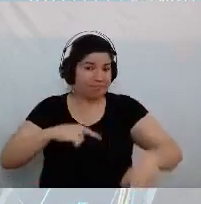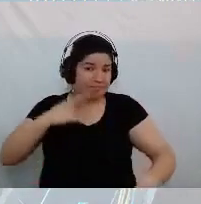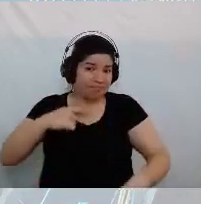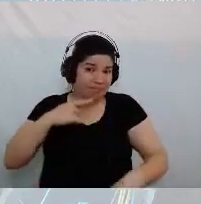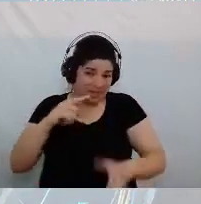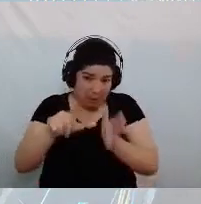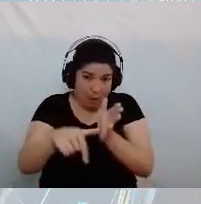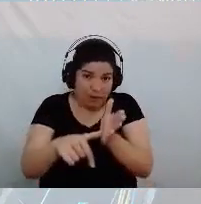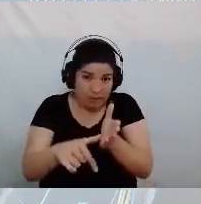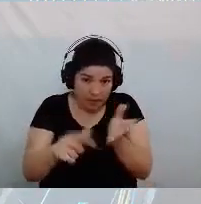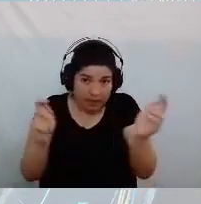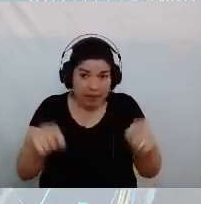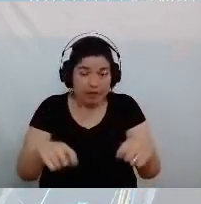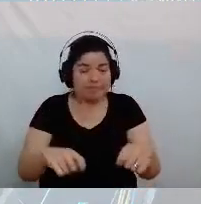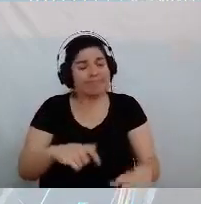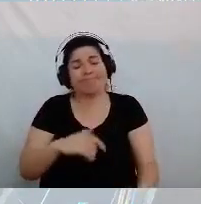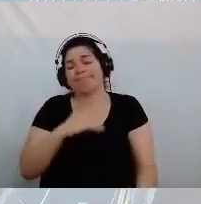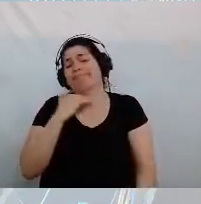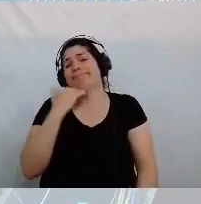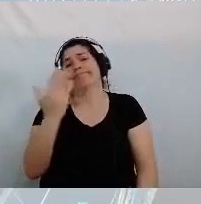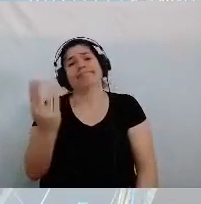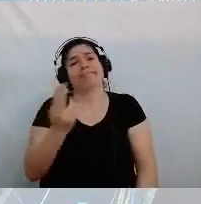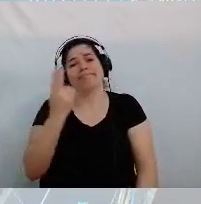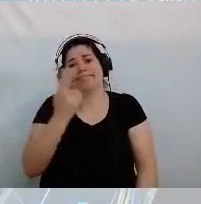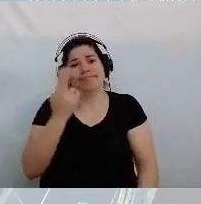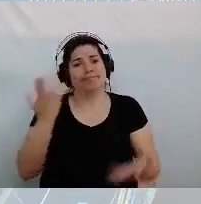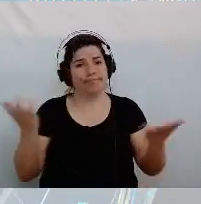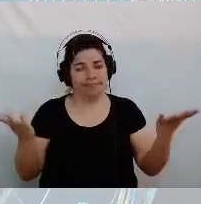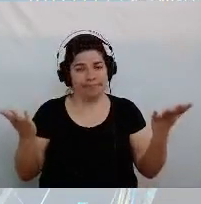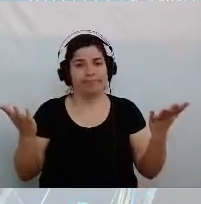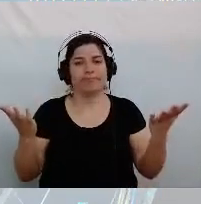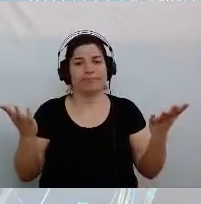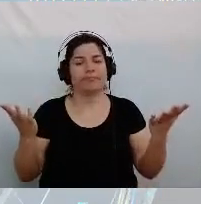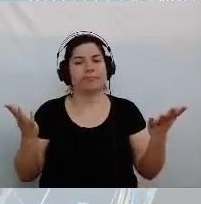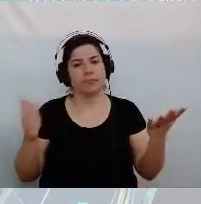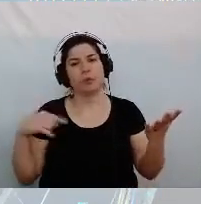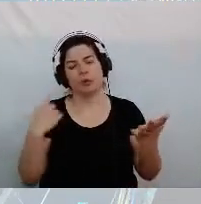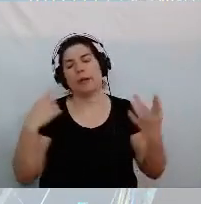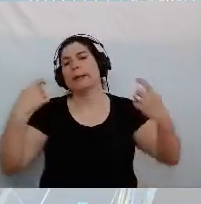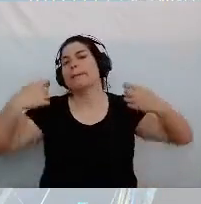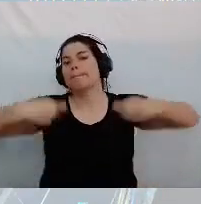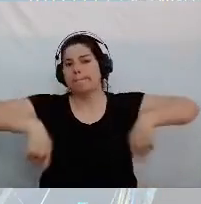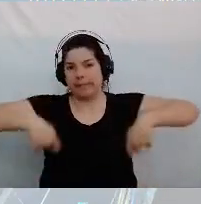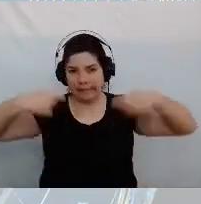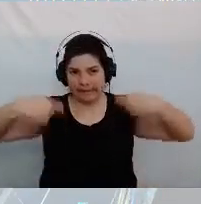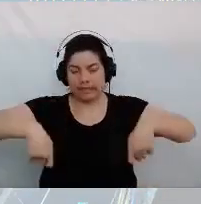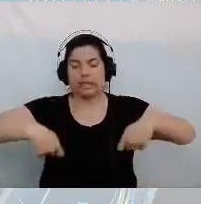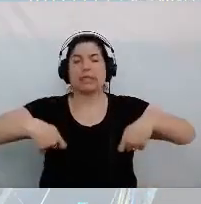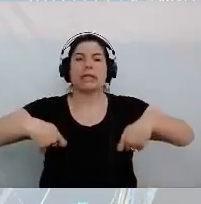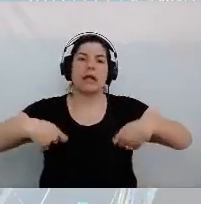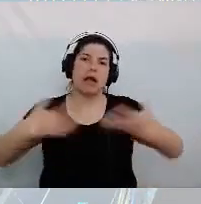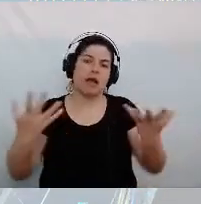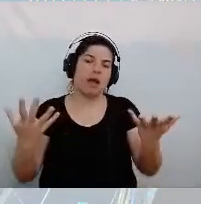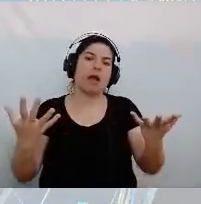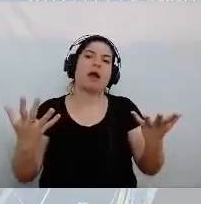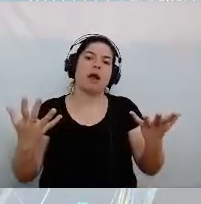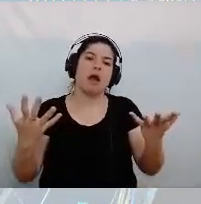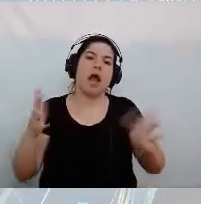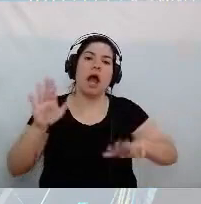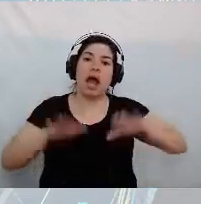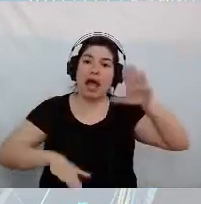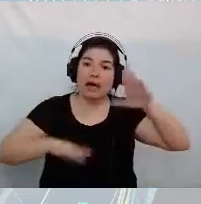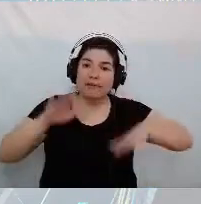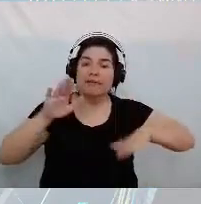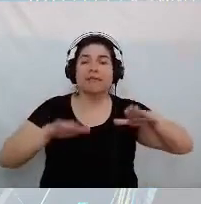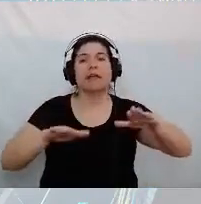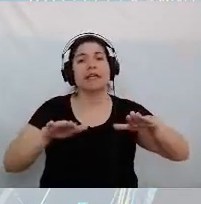depois entende e isso acaba fazendo com que a gente tenha a necessidade muitas vezes de fazer concessões para